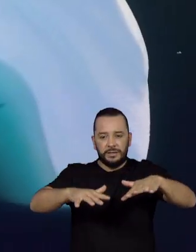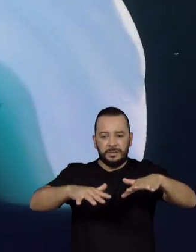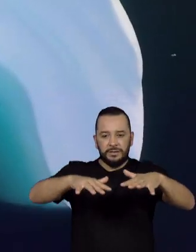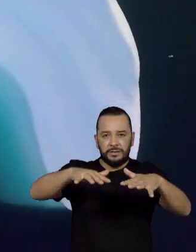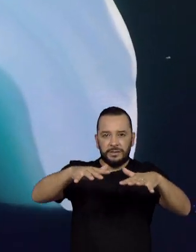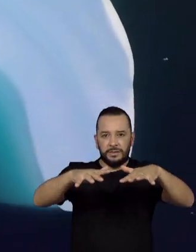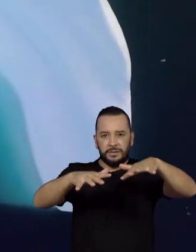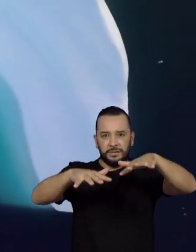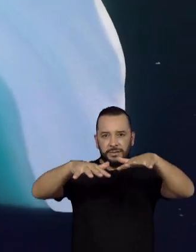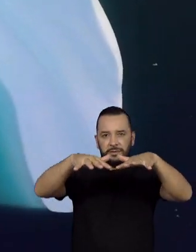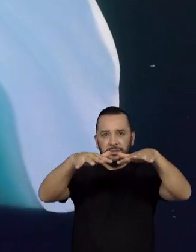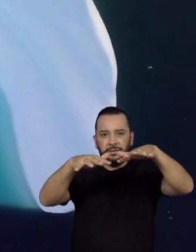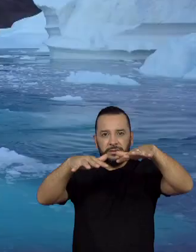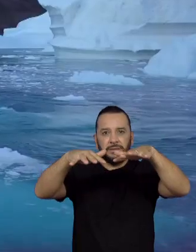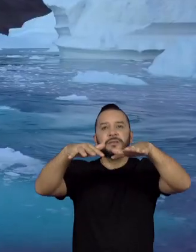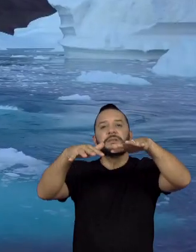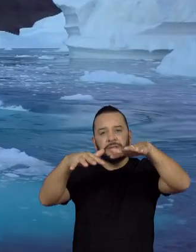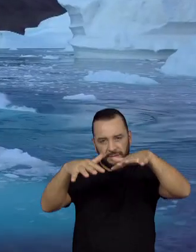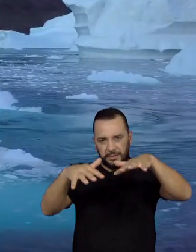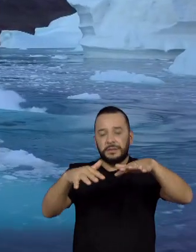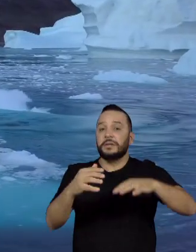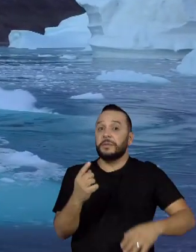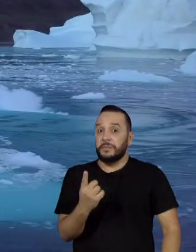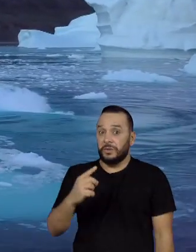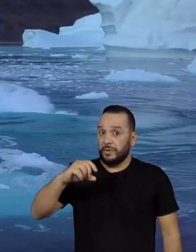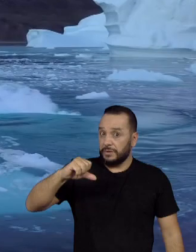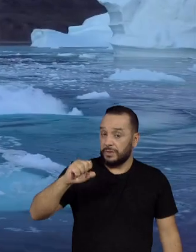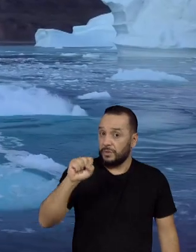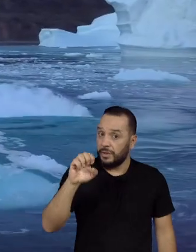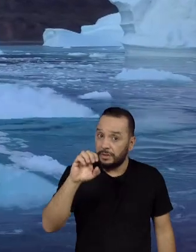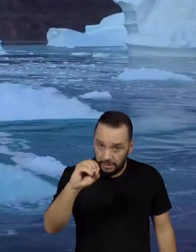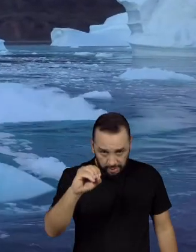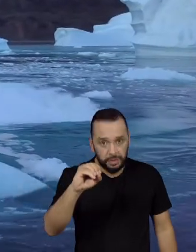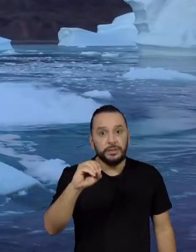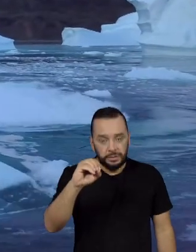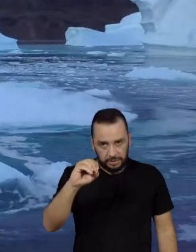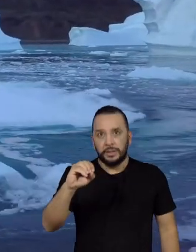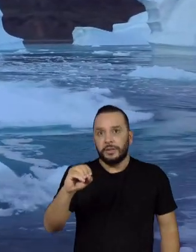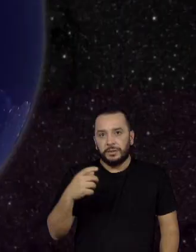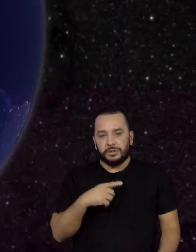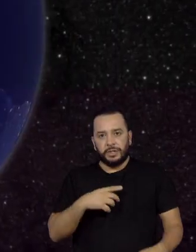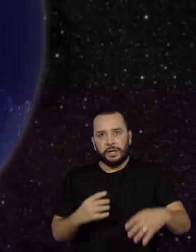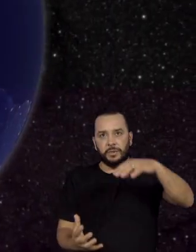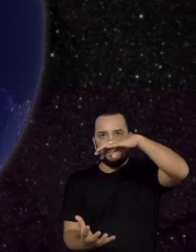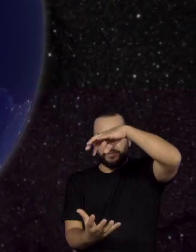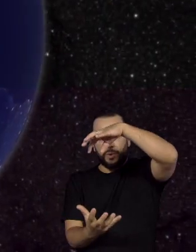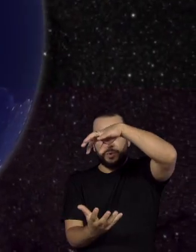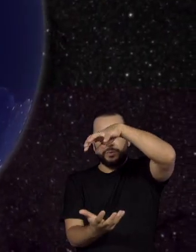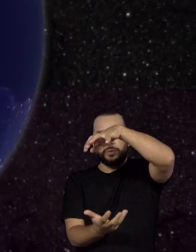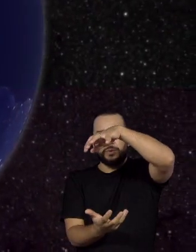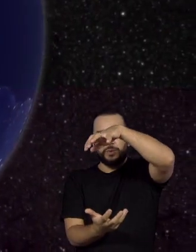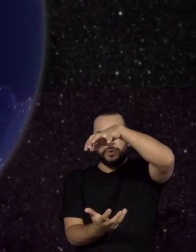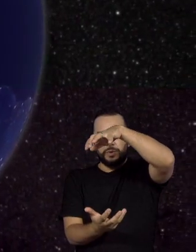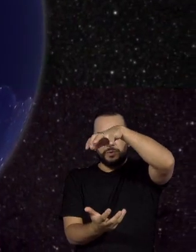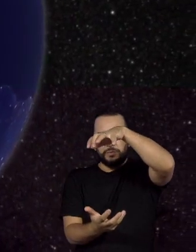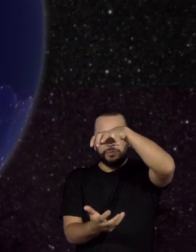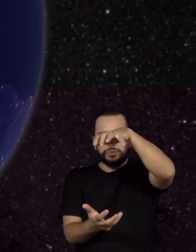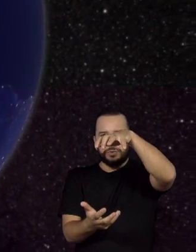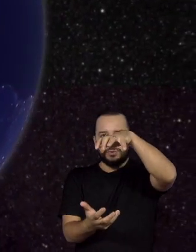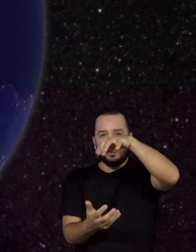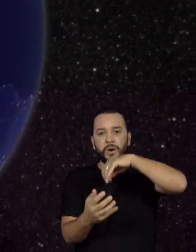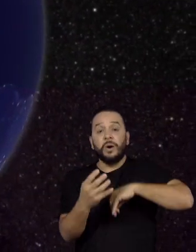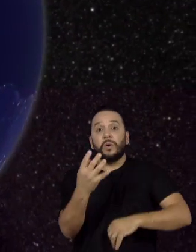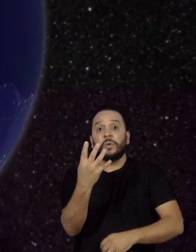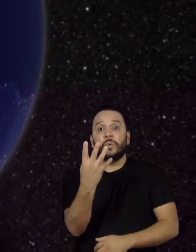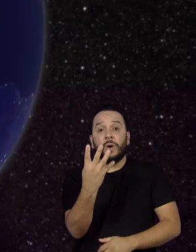esta distribuição. Desde 1980, a posição dos polos deslocou cerca de 4 metros